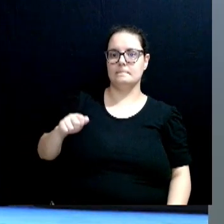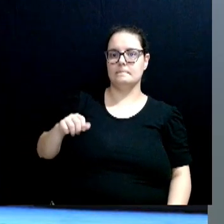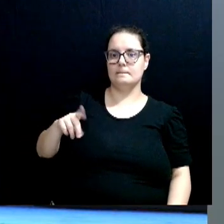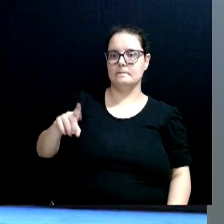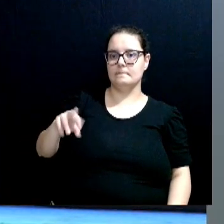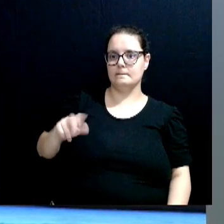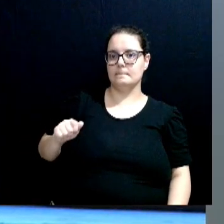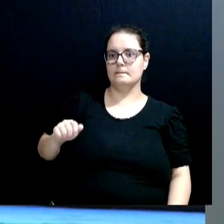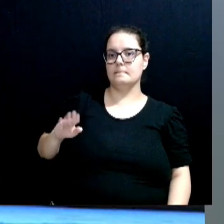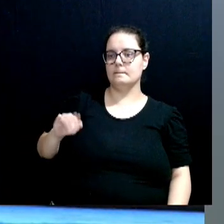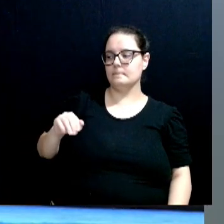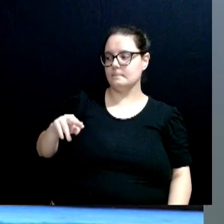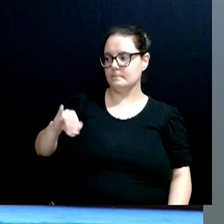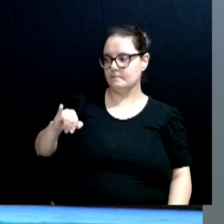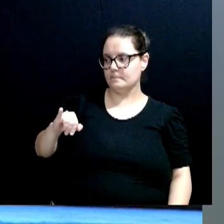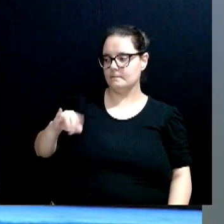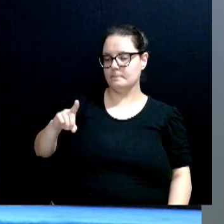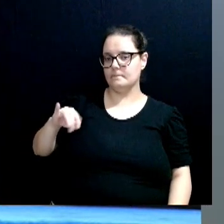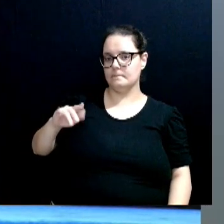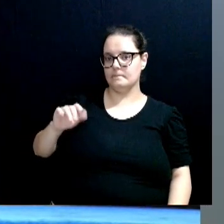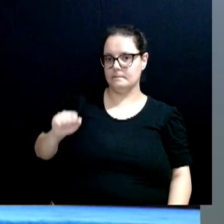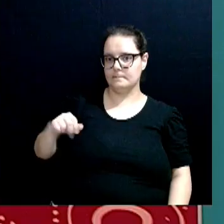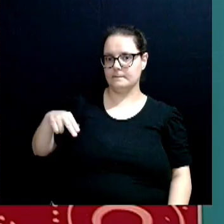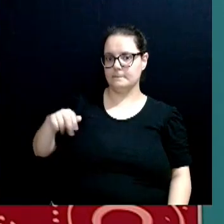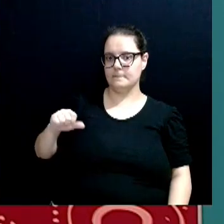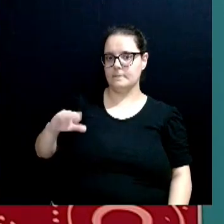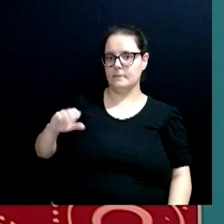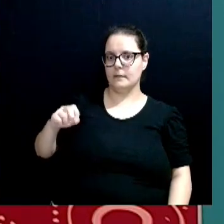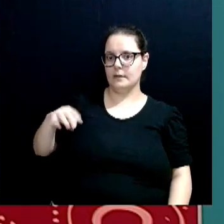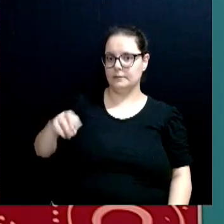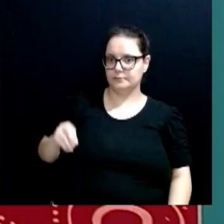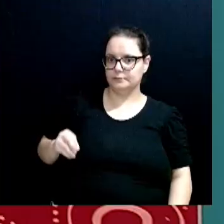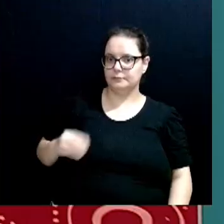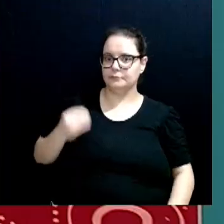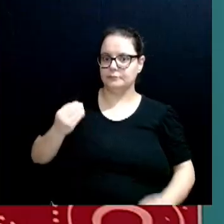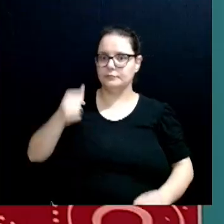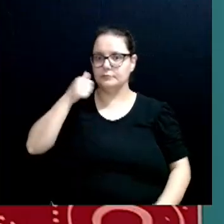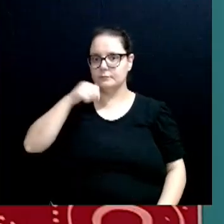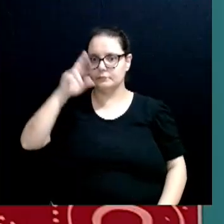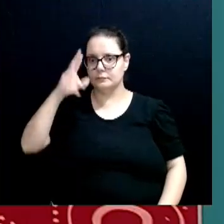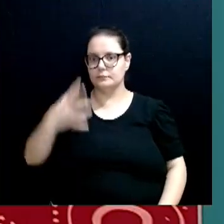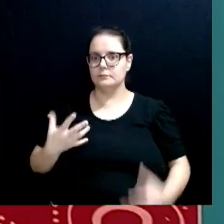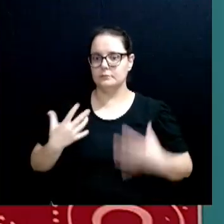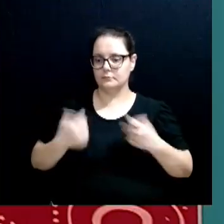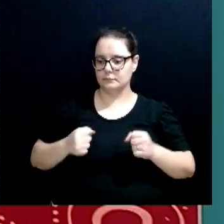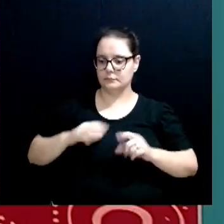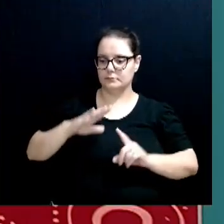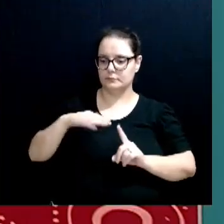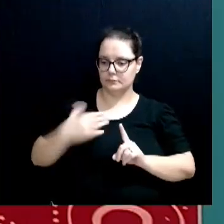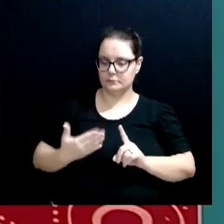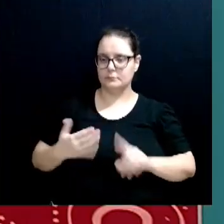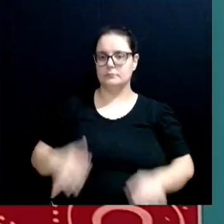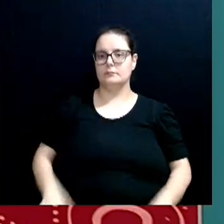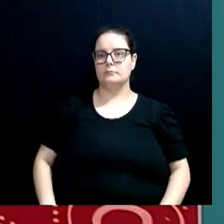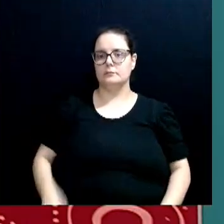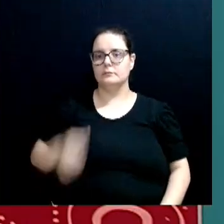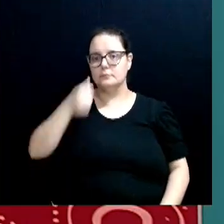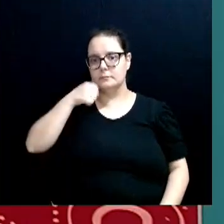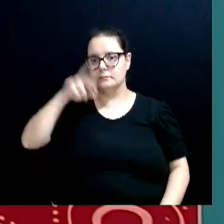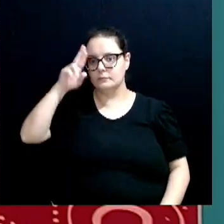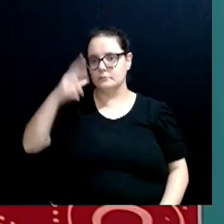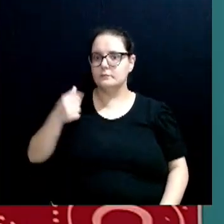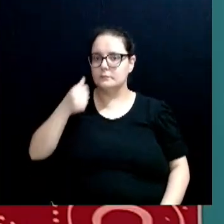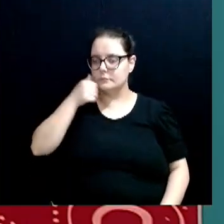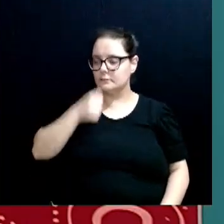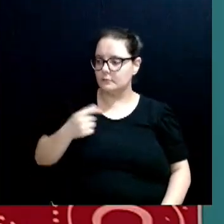senhora receber essa honraria, considerando um ponto de que a senhora foi a única mulher naquele momento